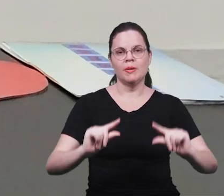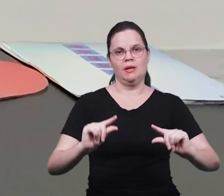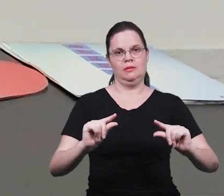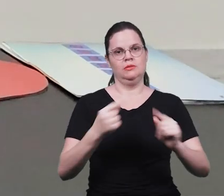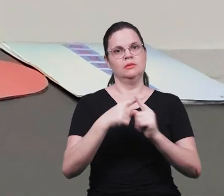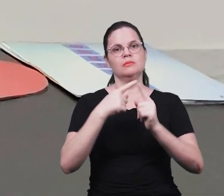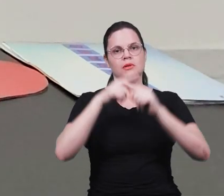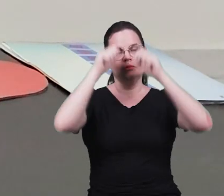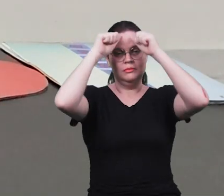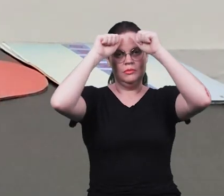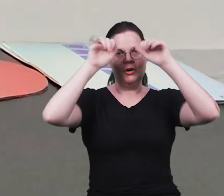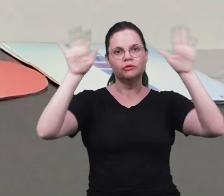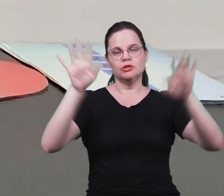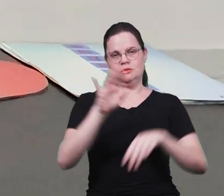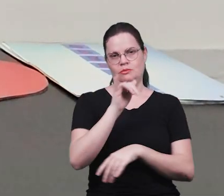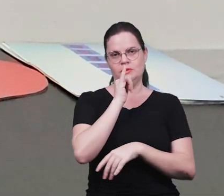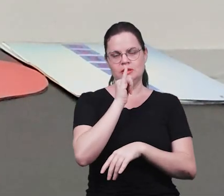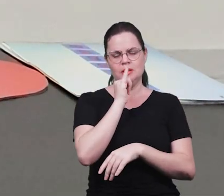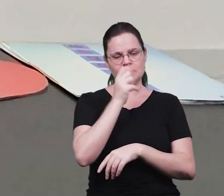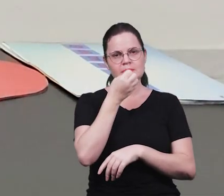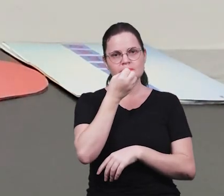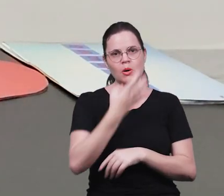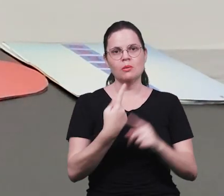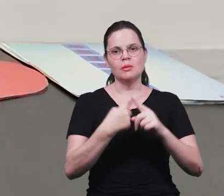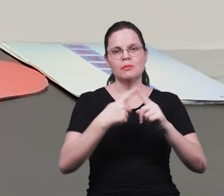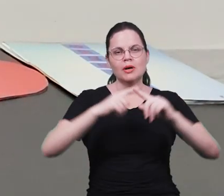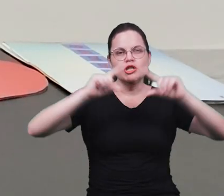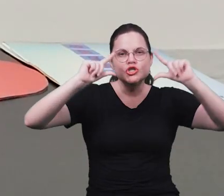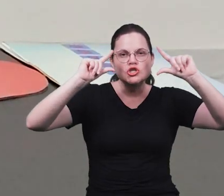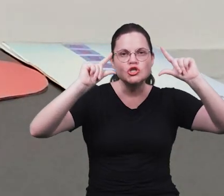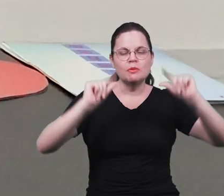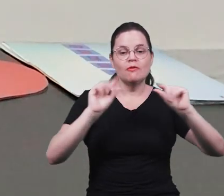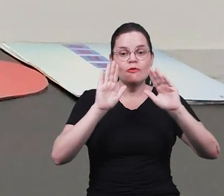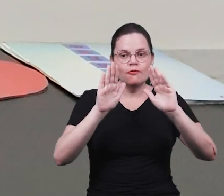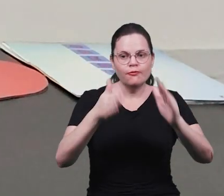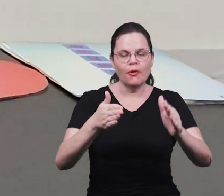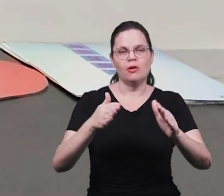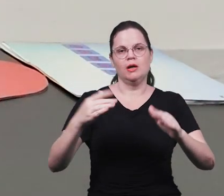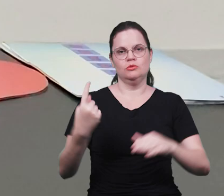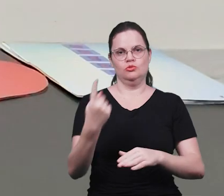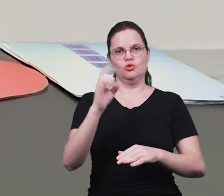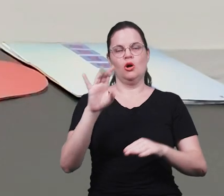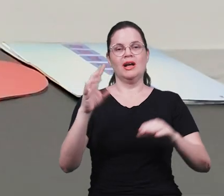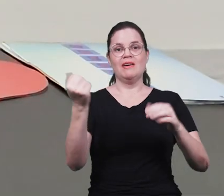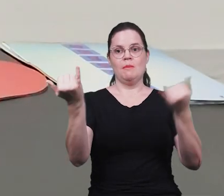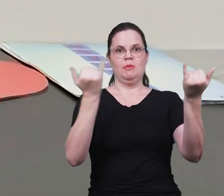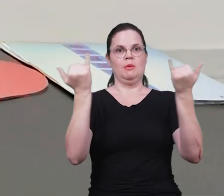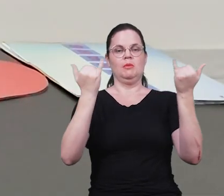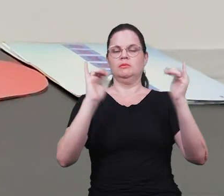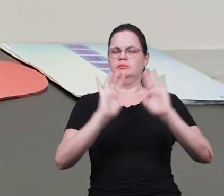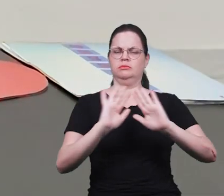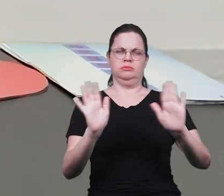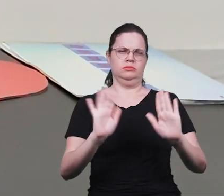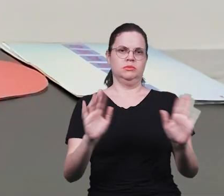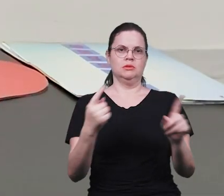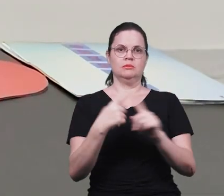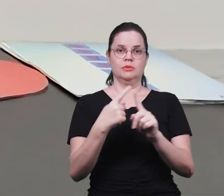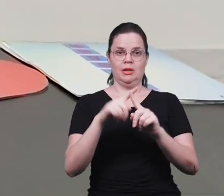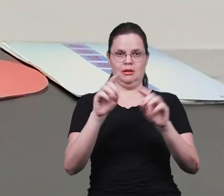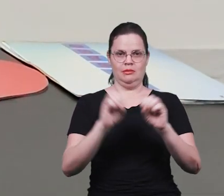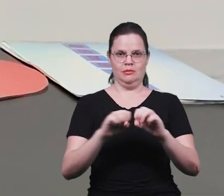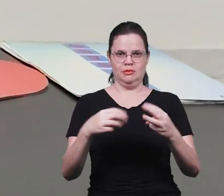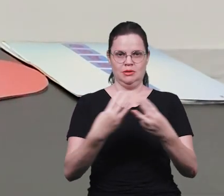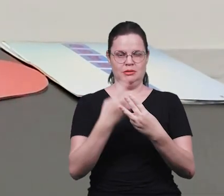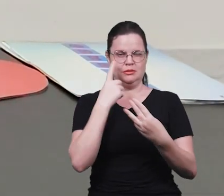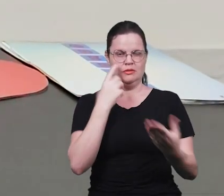para o autismo, é muito importante essa redução de estímulo, tá? E esses slides aqui,